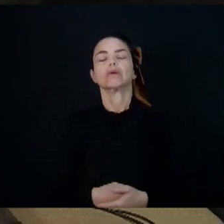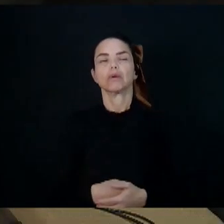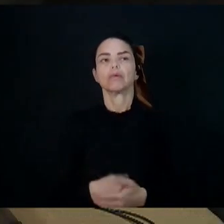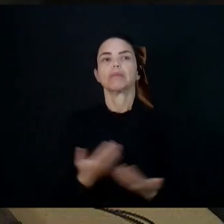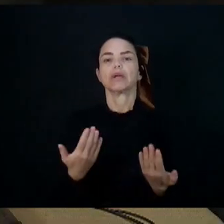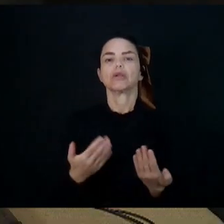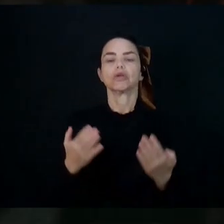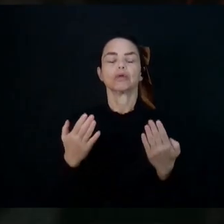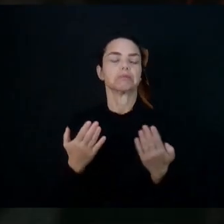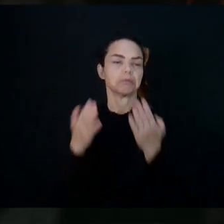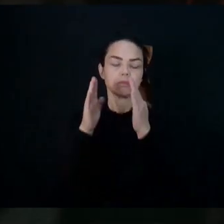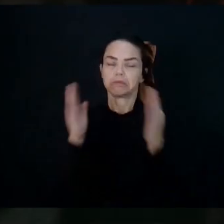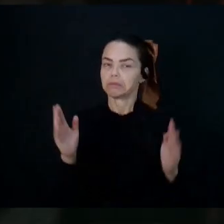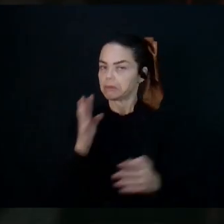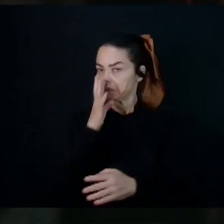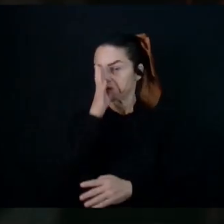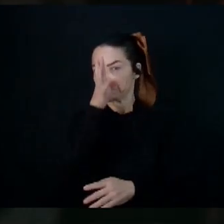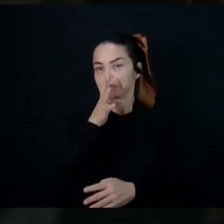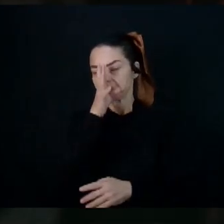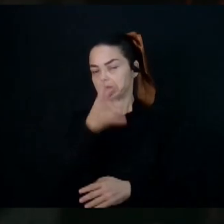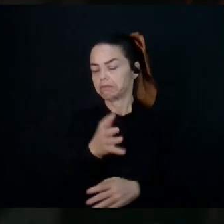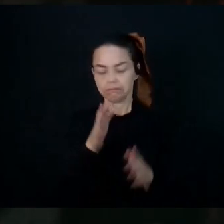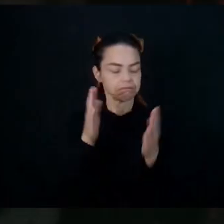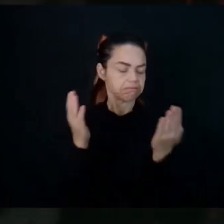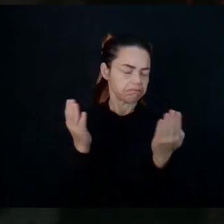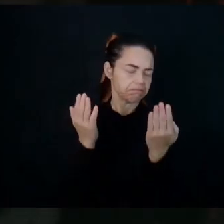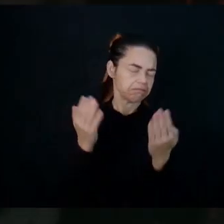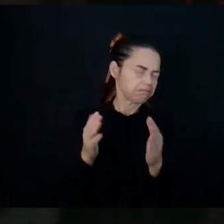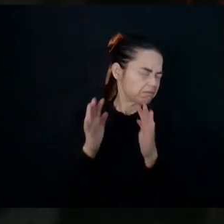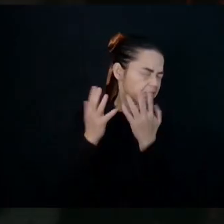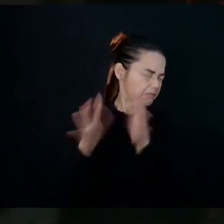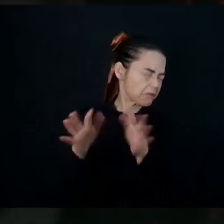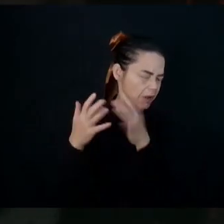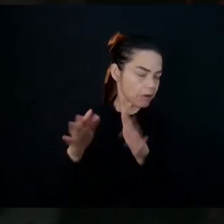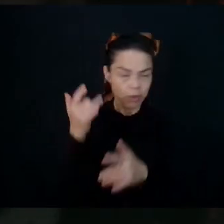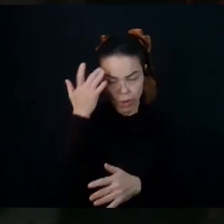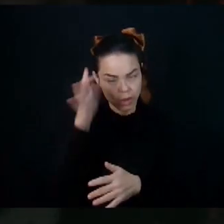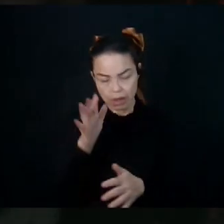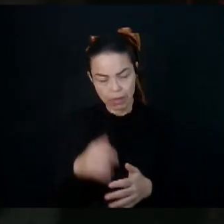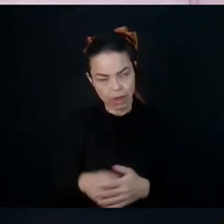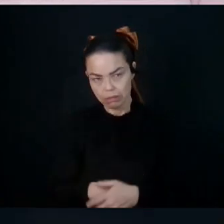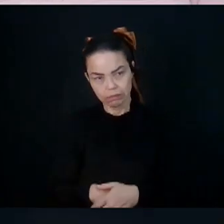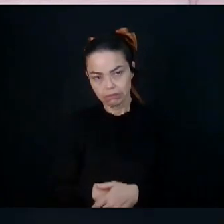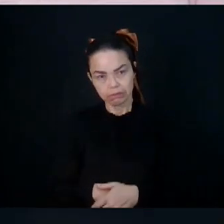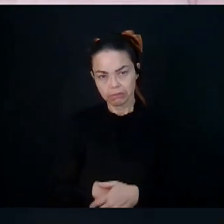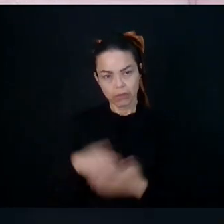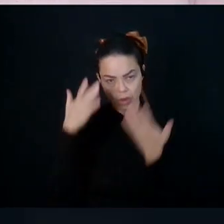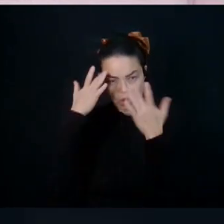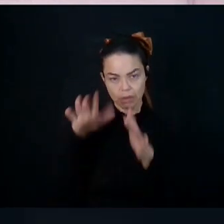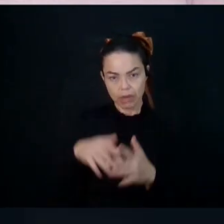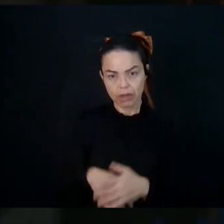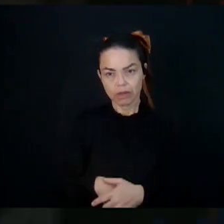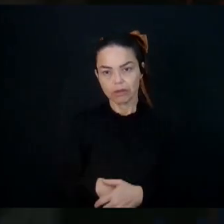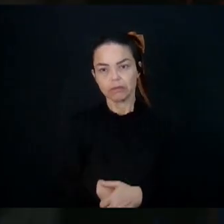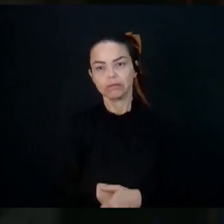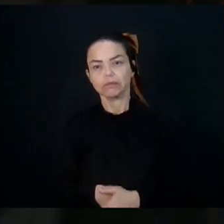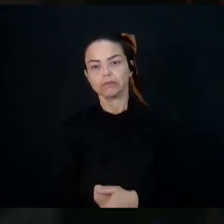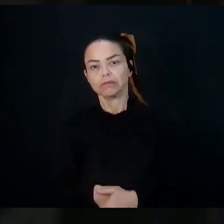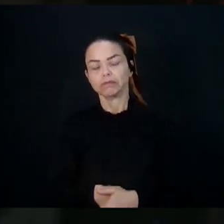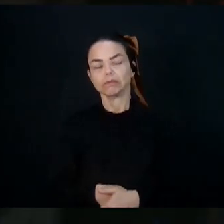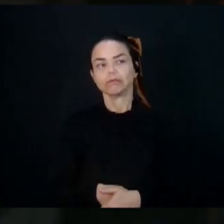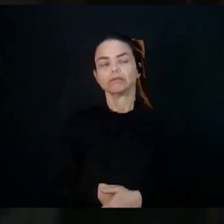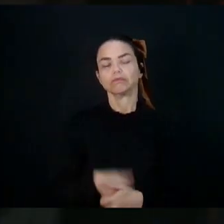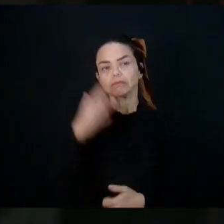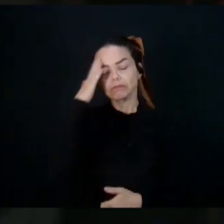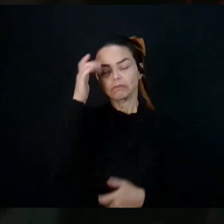Uau! Janelinhas fechadas, olha isso, tá vendo? É o limite. Exatamente, gente, é isso, compreender os transtornos